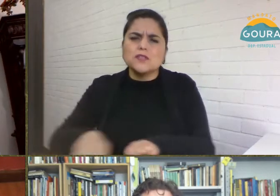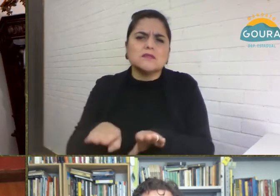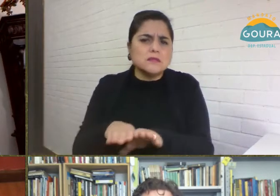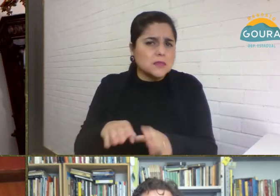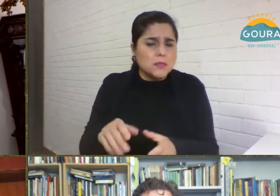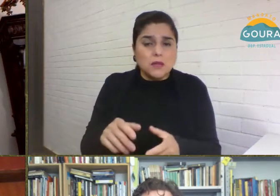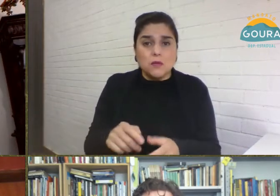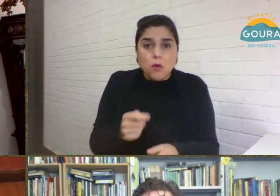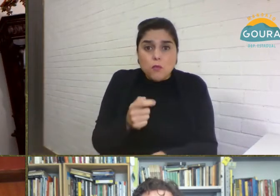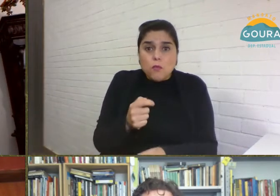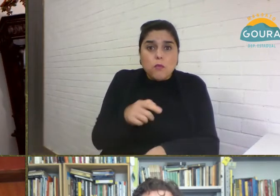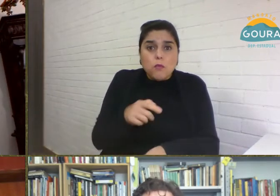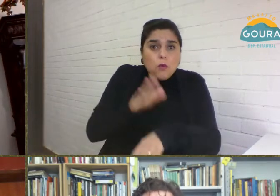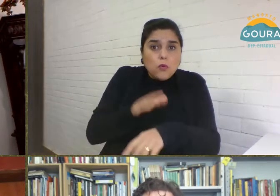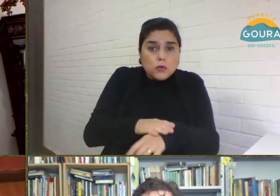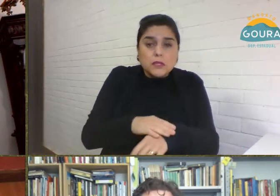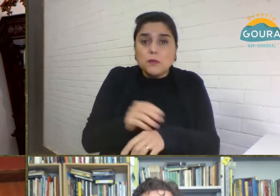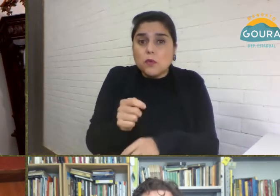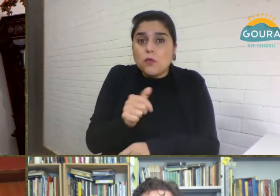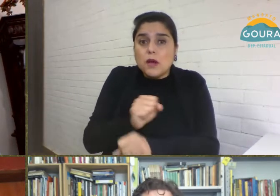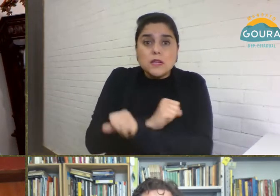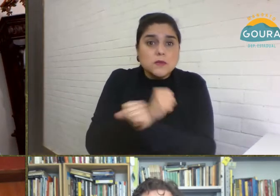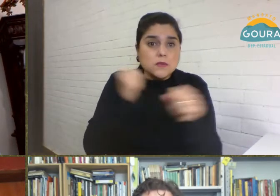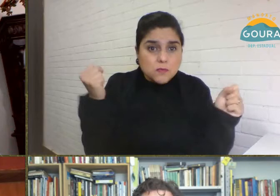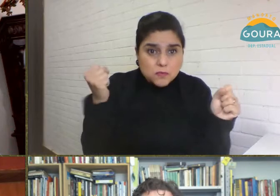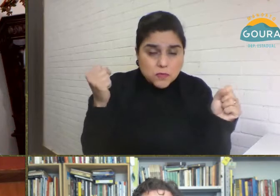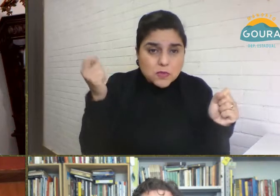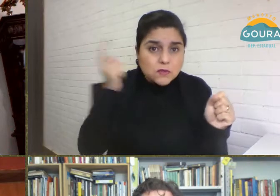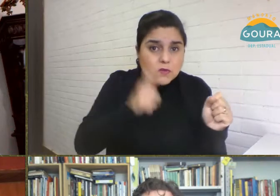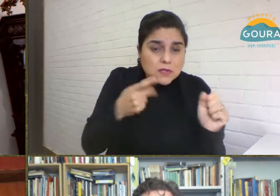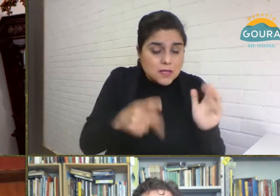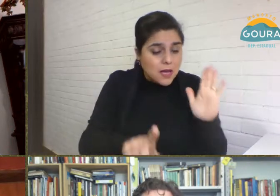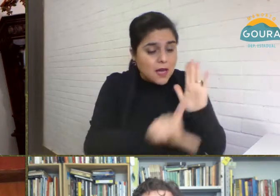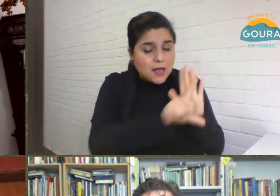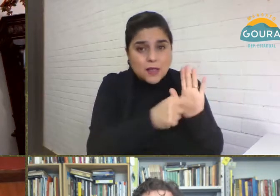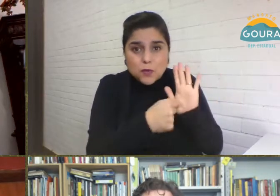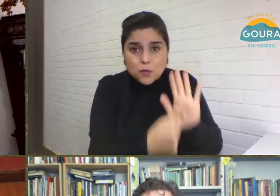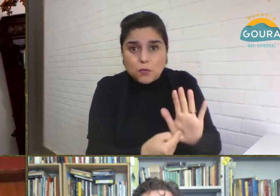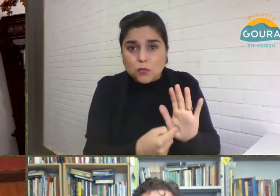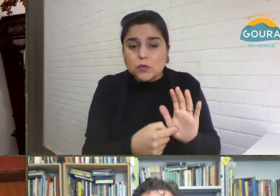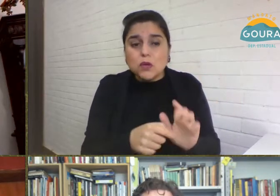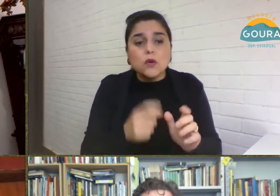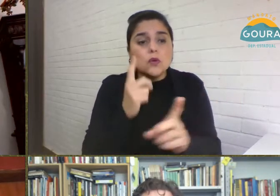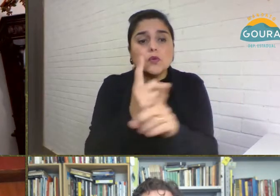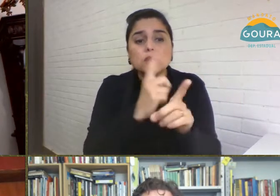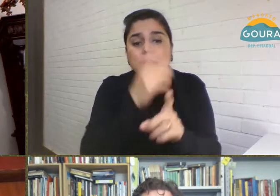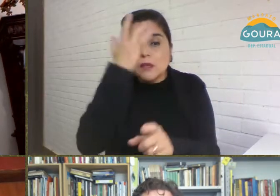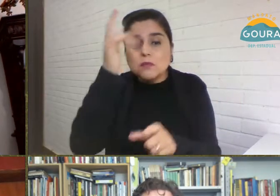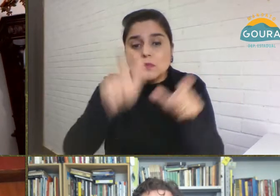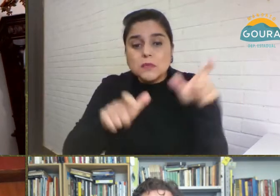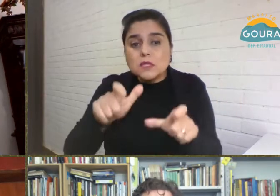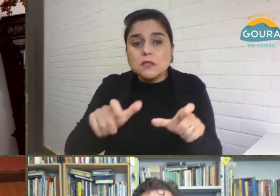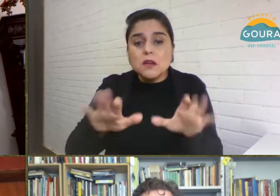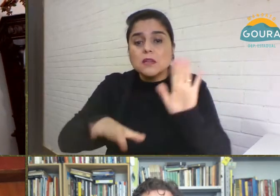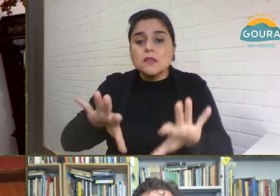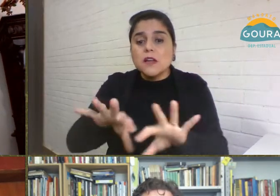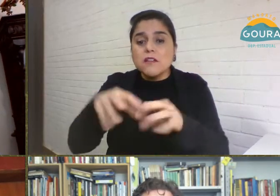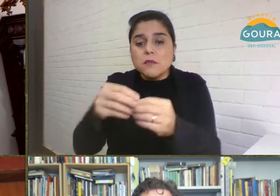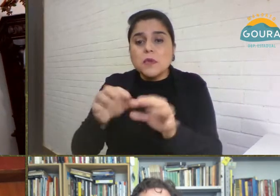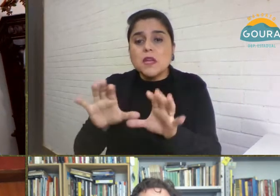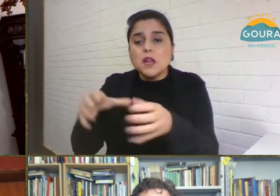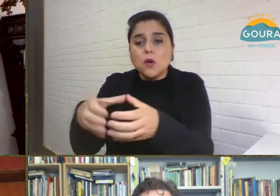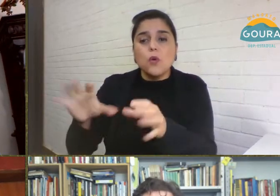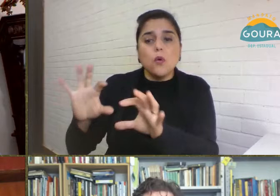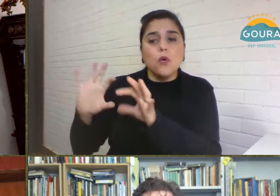era praticamente impossível encontrar uma família portuguesa que não tivesse alguém no seu seio com problemas